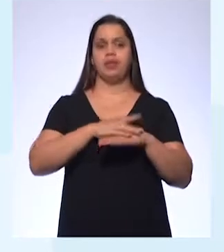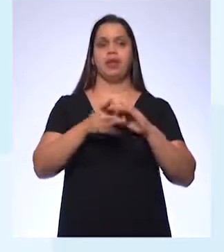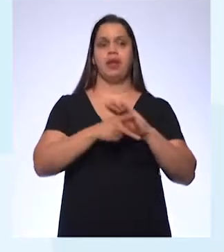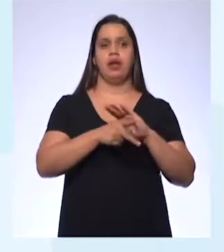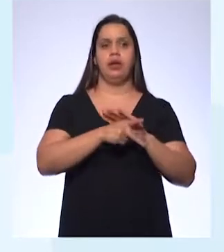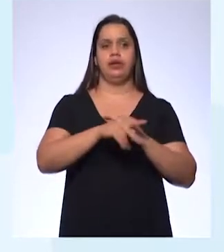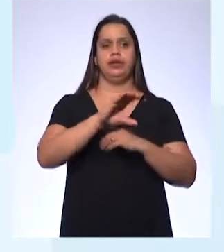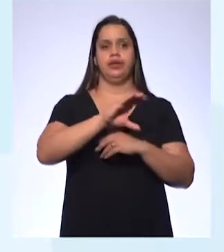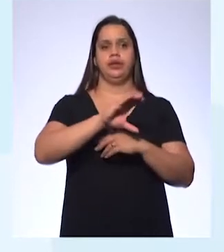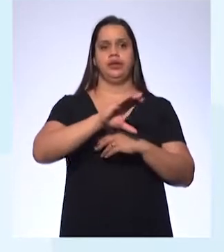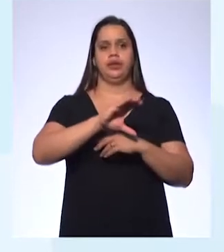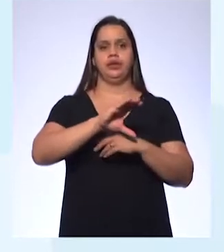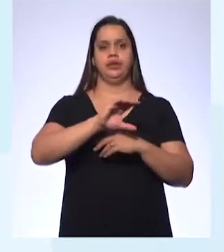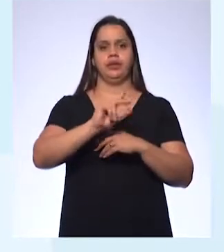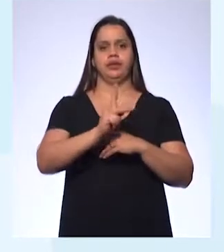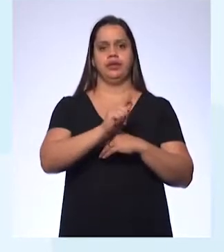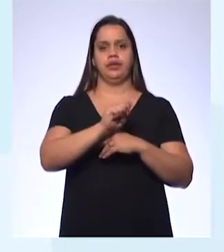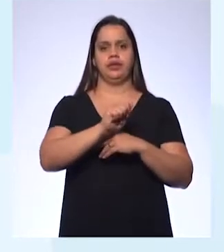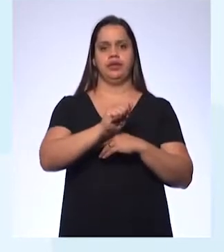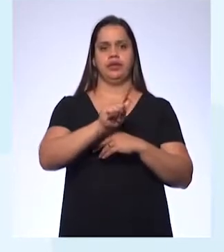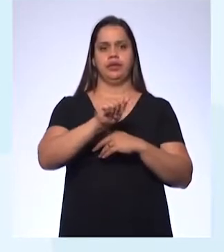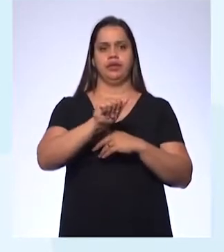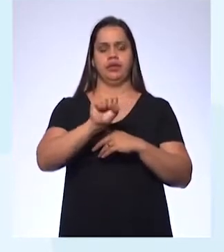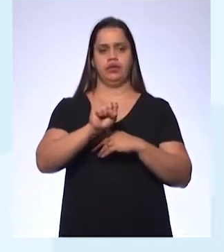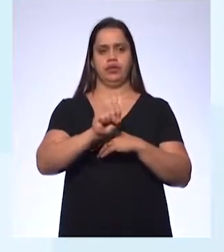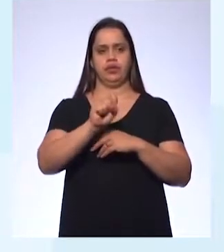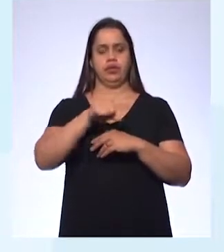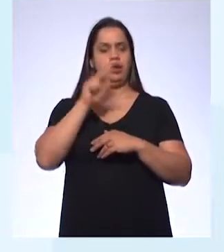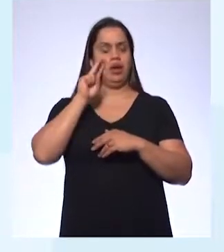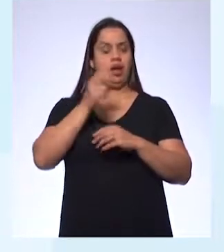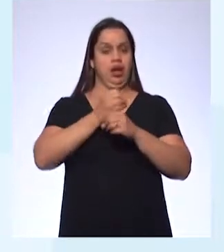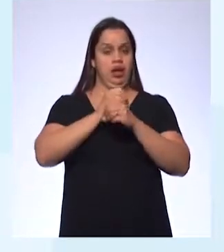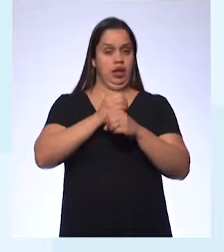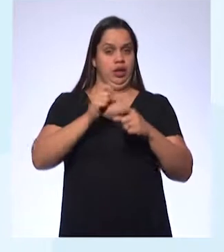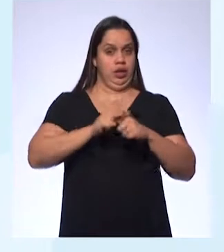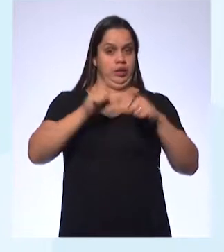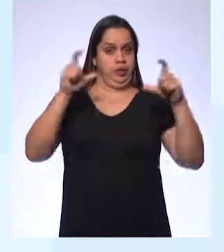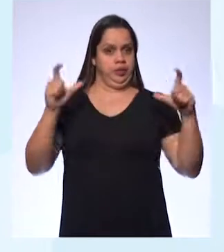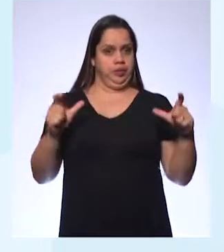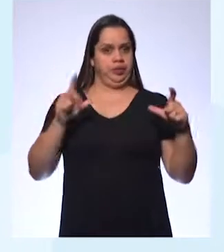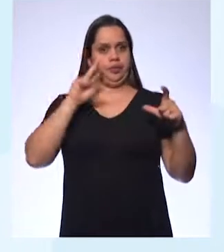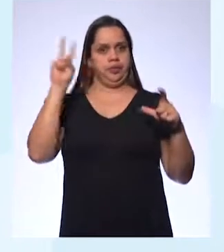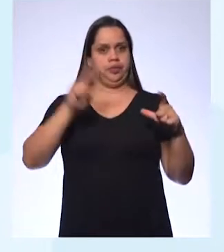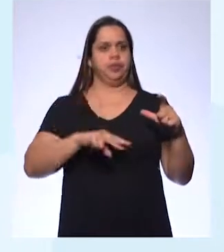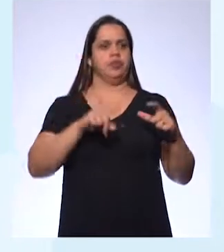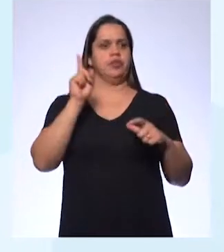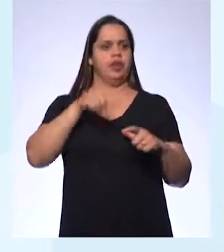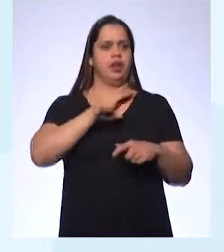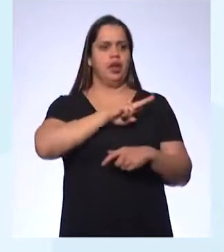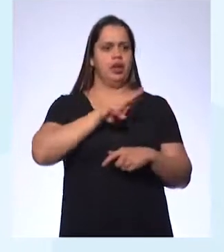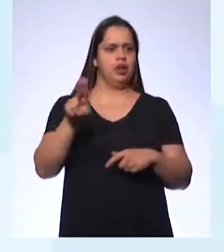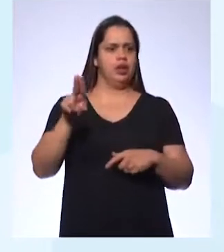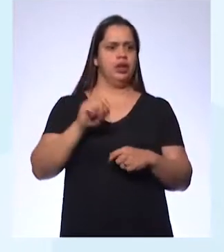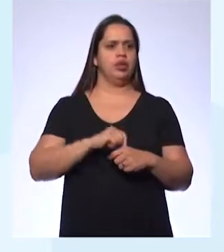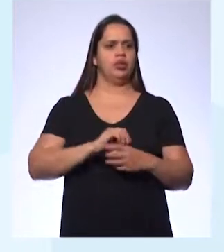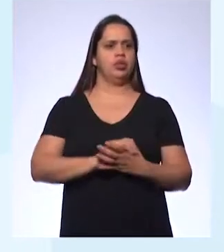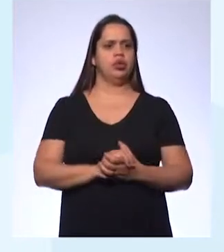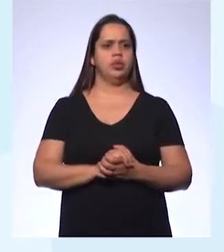mostrando ao microscópio como que é o protozoário, tá? Que é o Toxoplasma